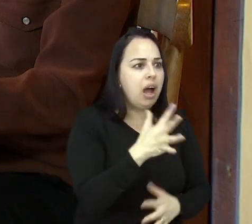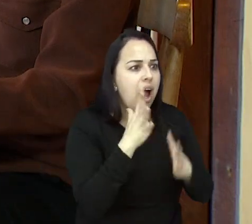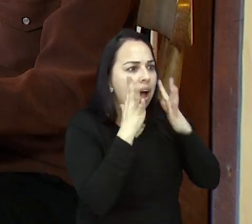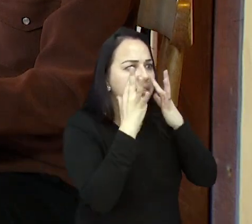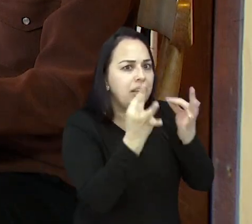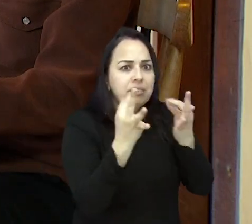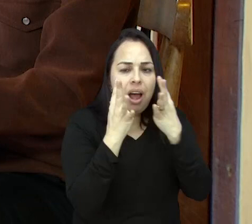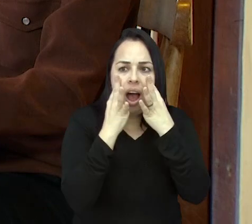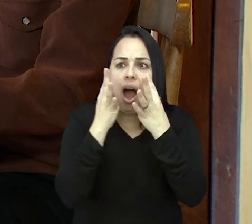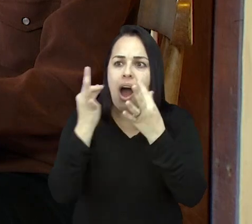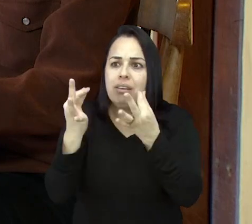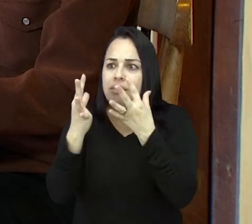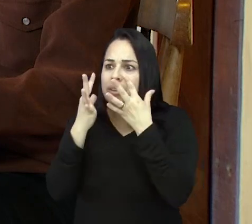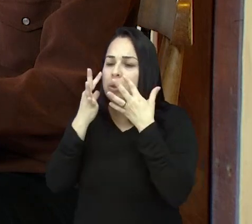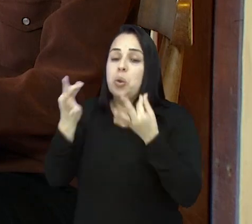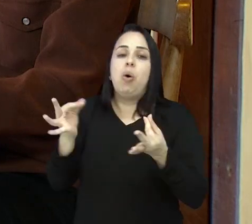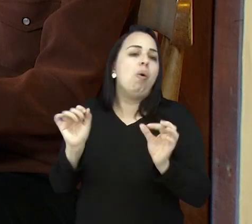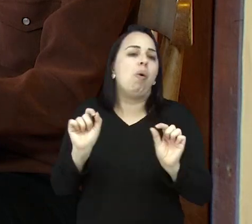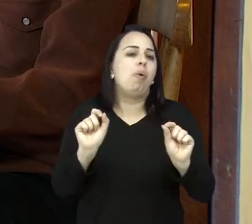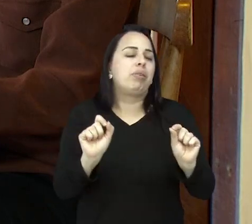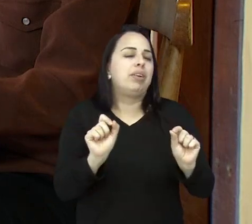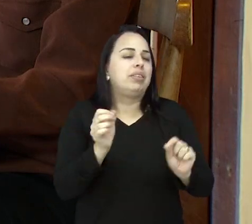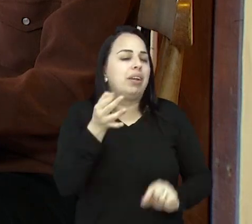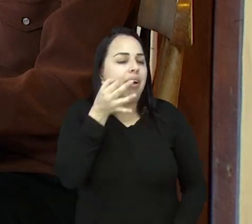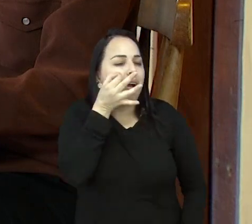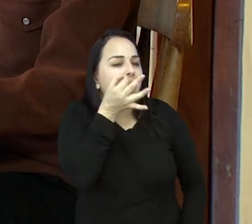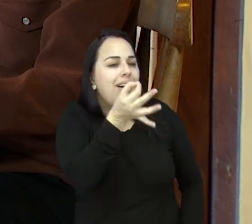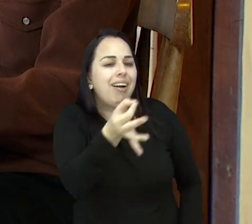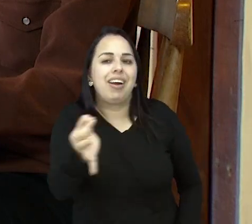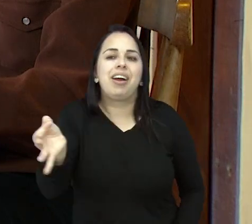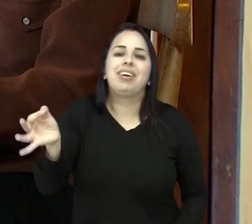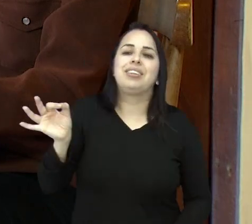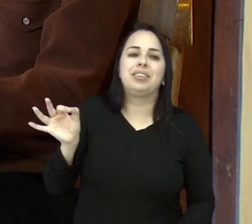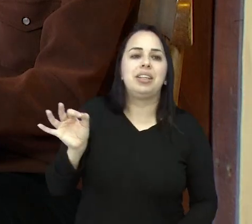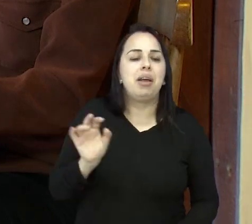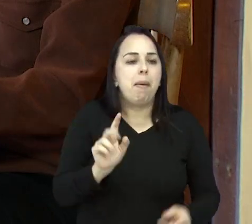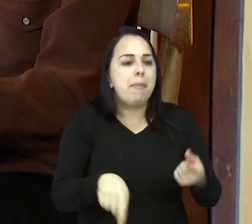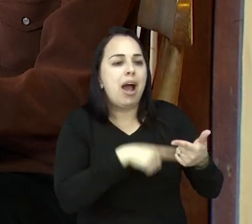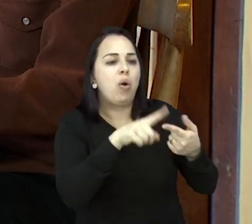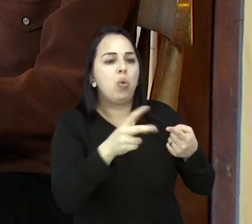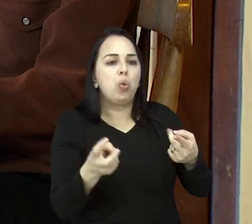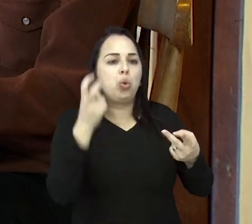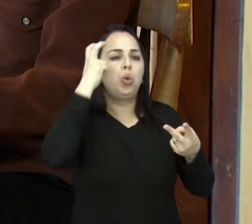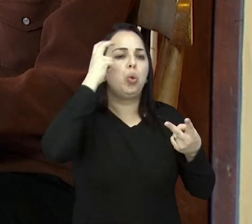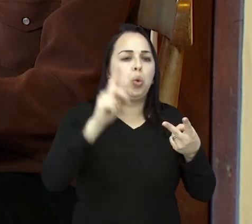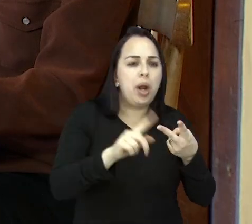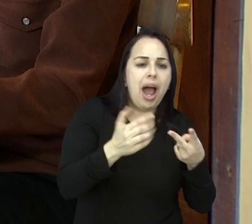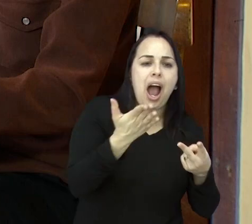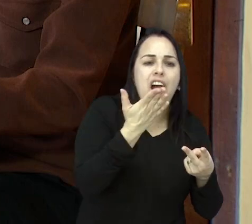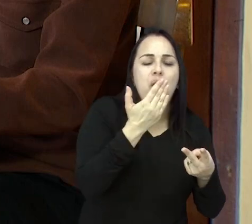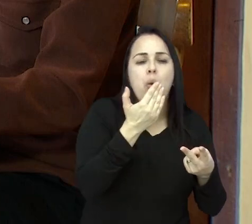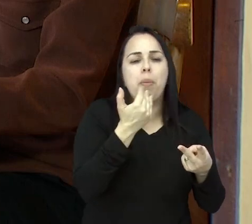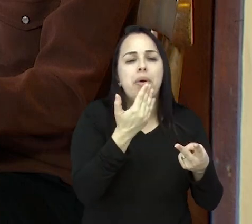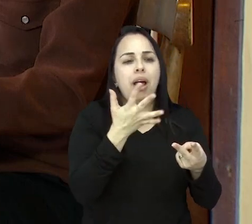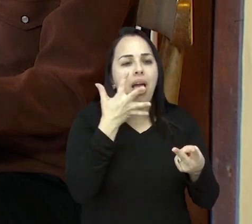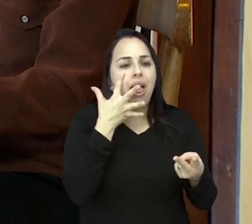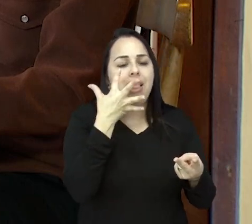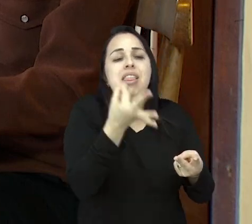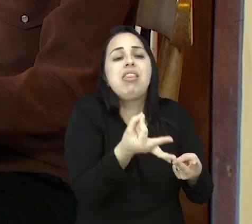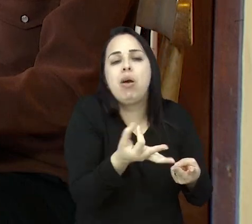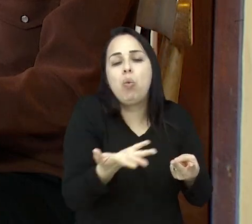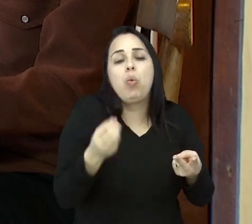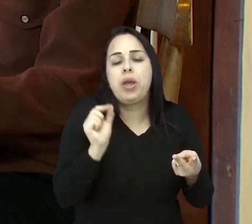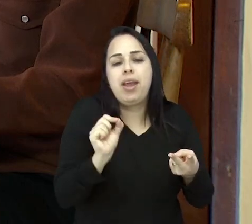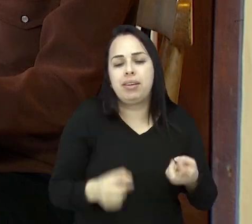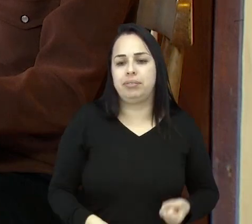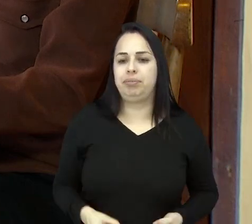que mais chama atenção? O que chama o seu olhar? Você olha para quê? É a cultura? É a comida? O